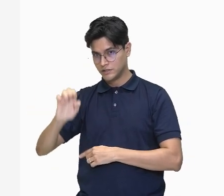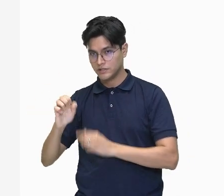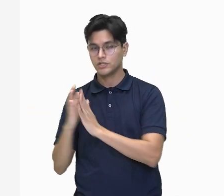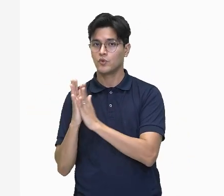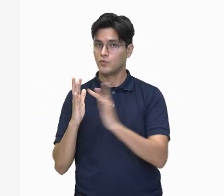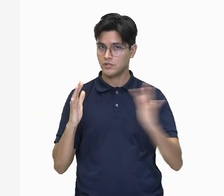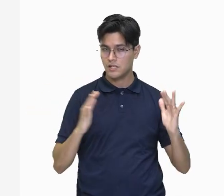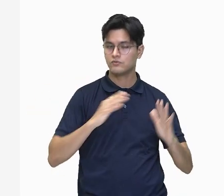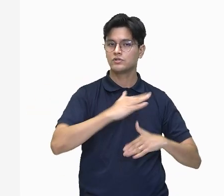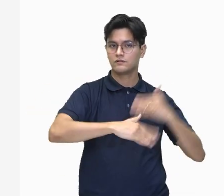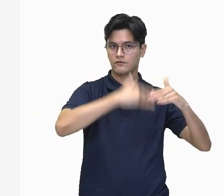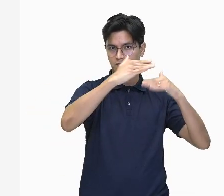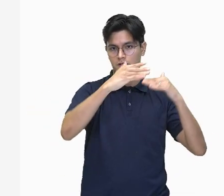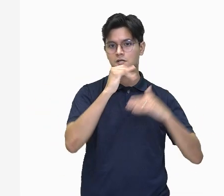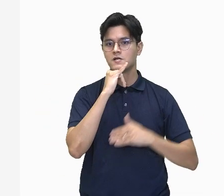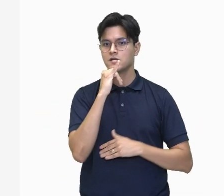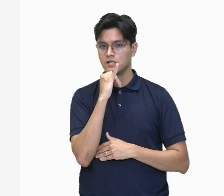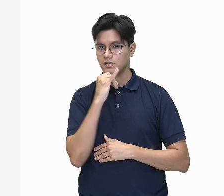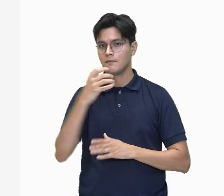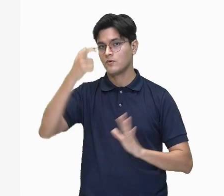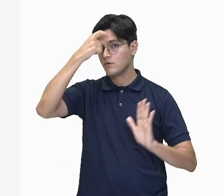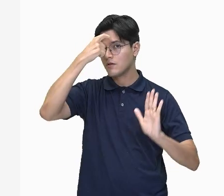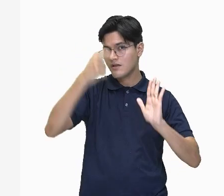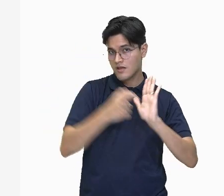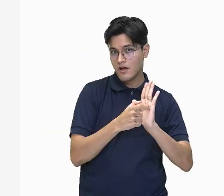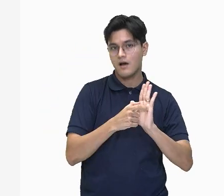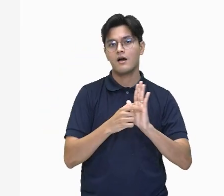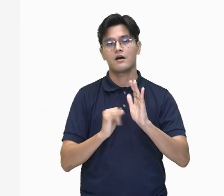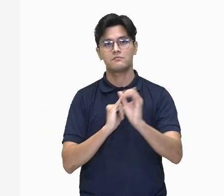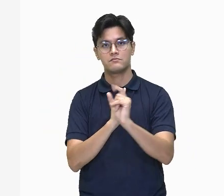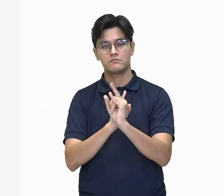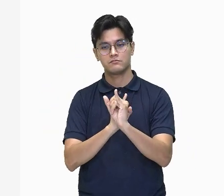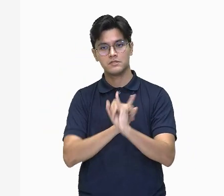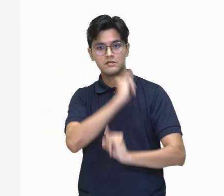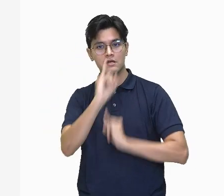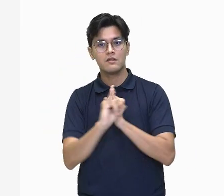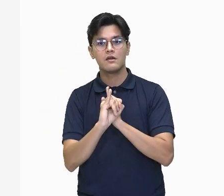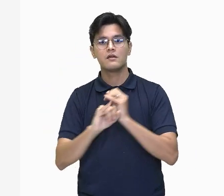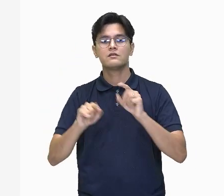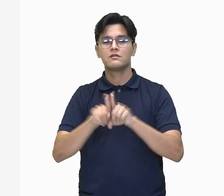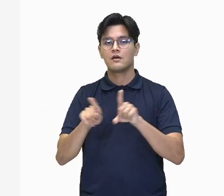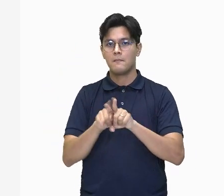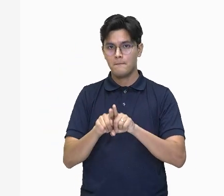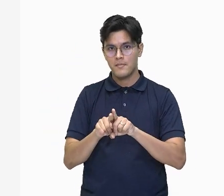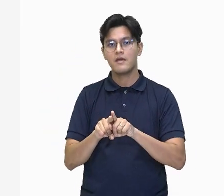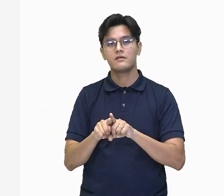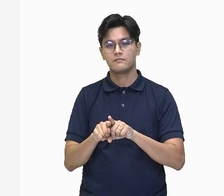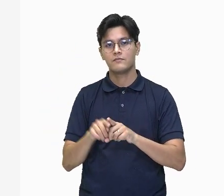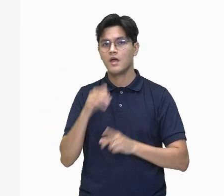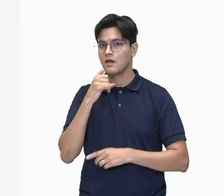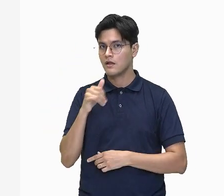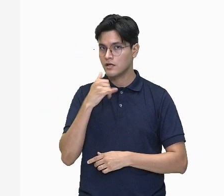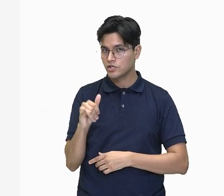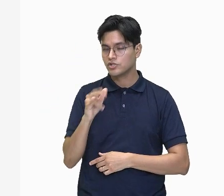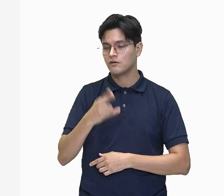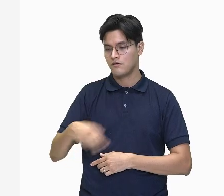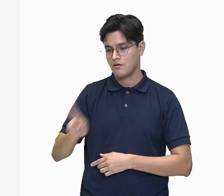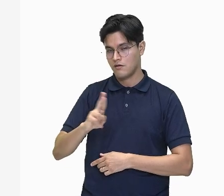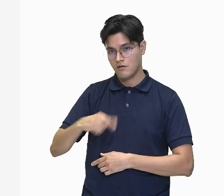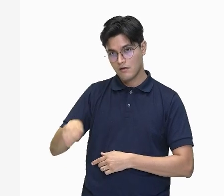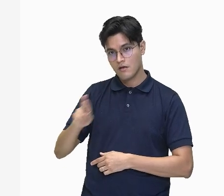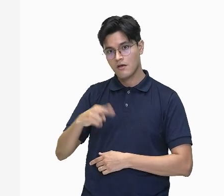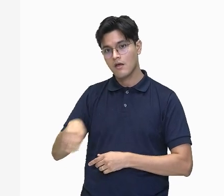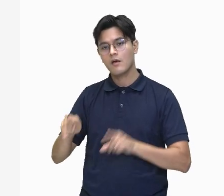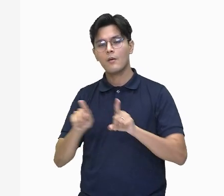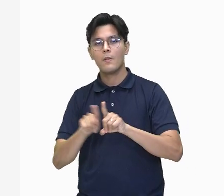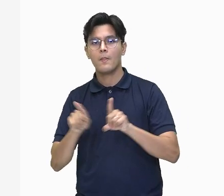internet, as energias renováveis, que estão aí para nos ajudar na preservação do meio ambiente, a impressão